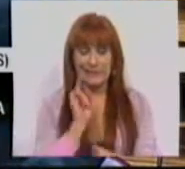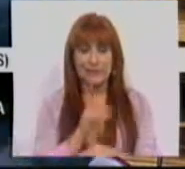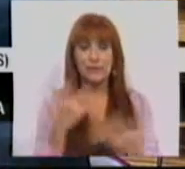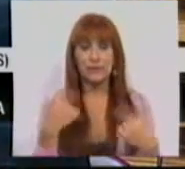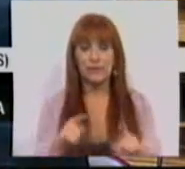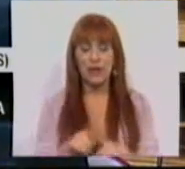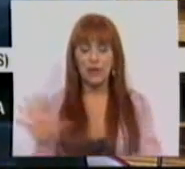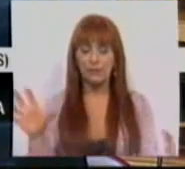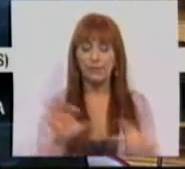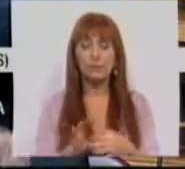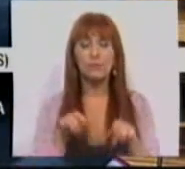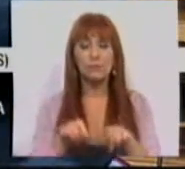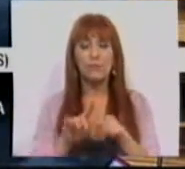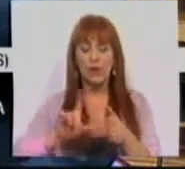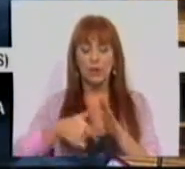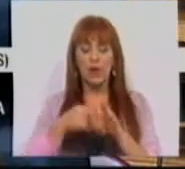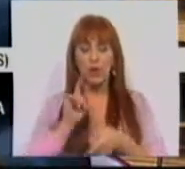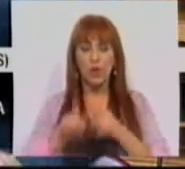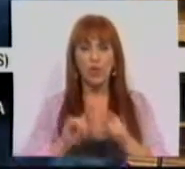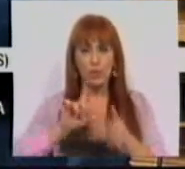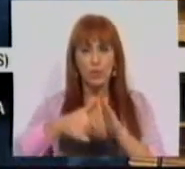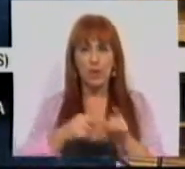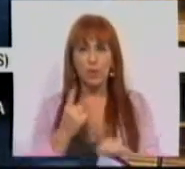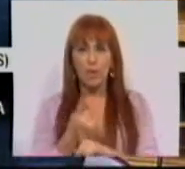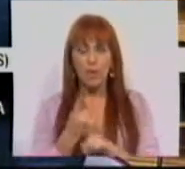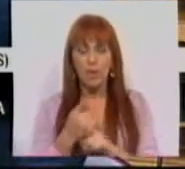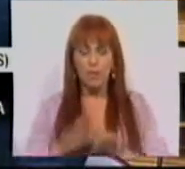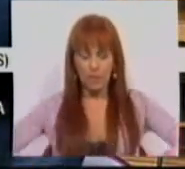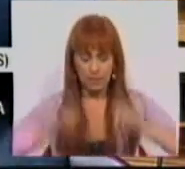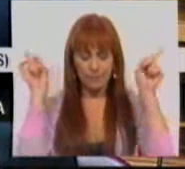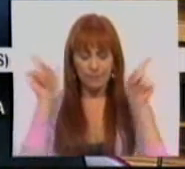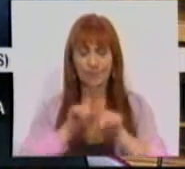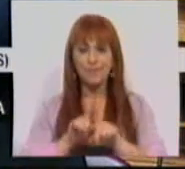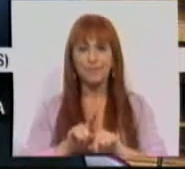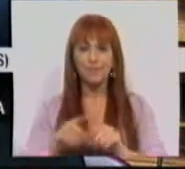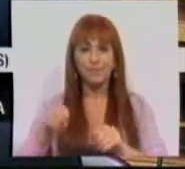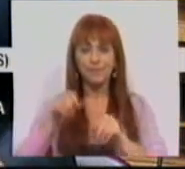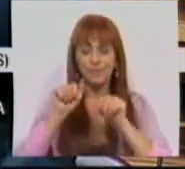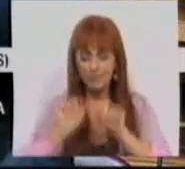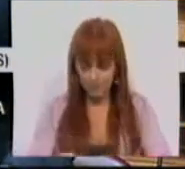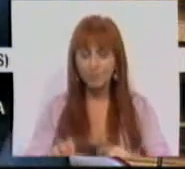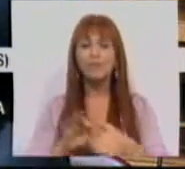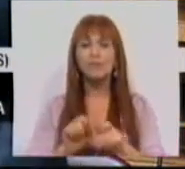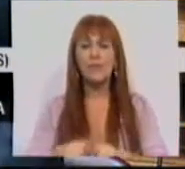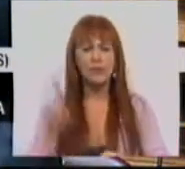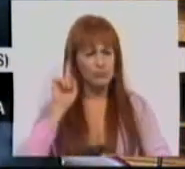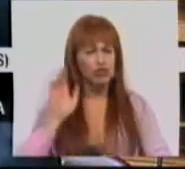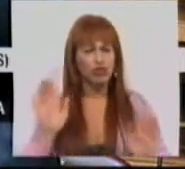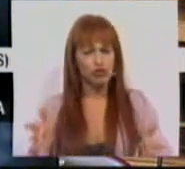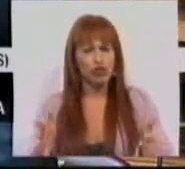está associado a este projeto um projeto de desenvolvimento regional que já